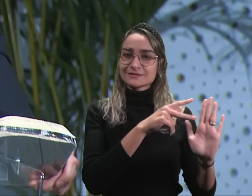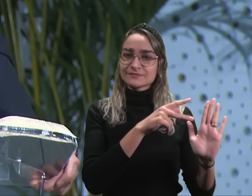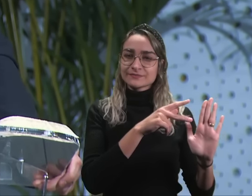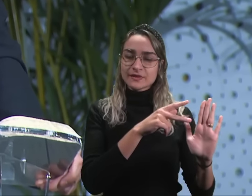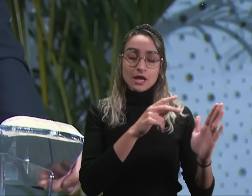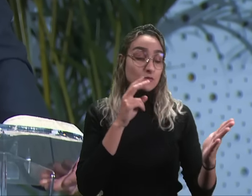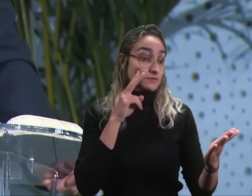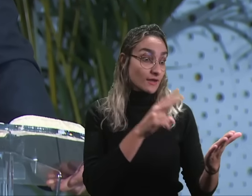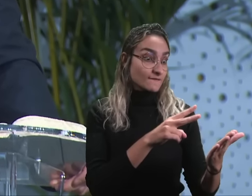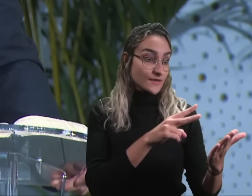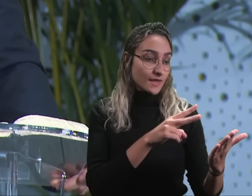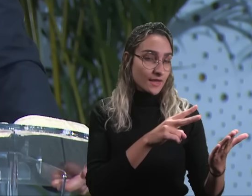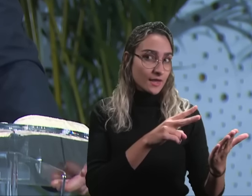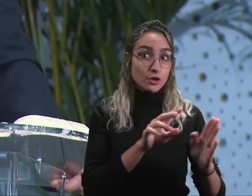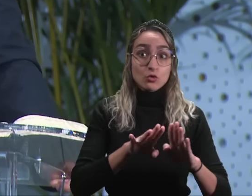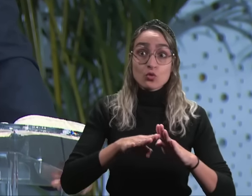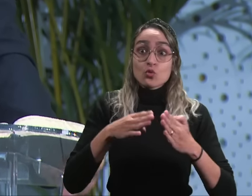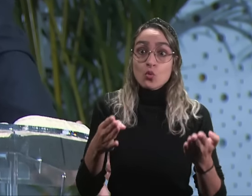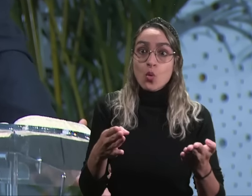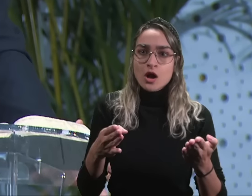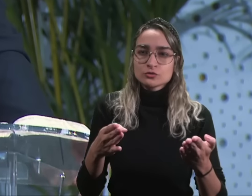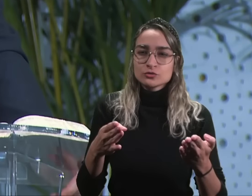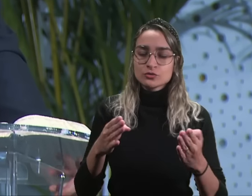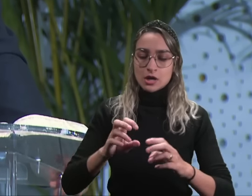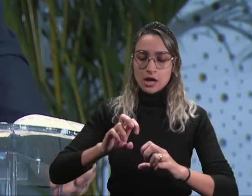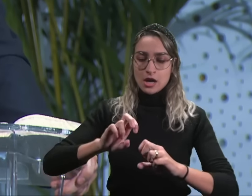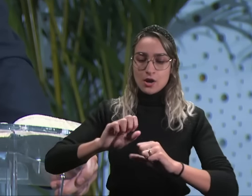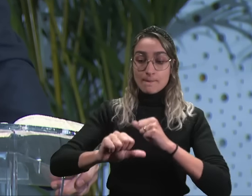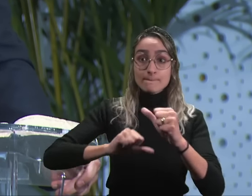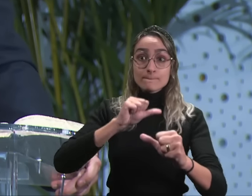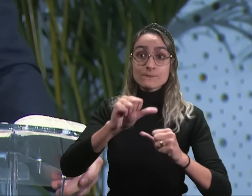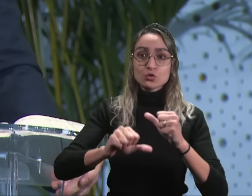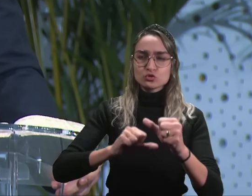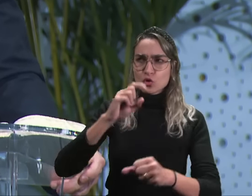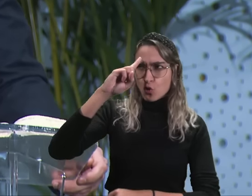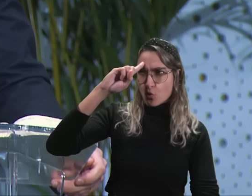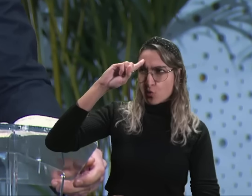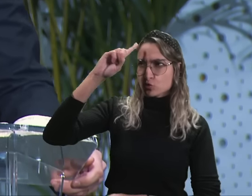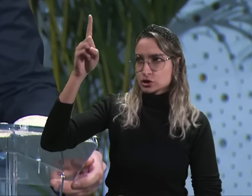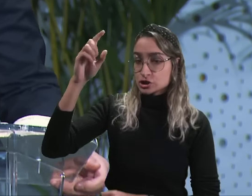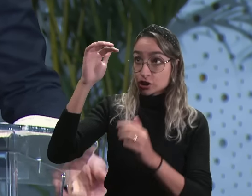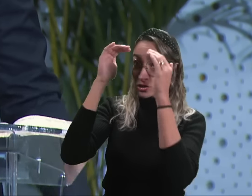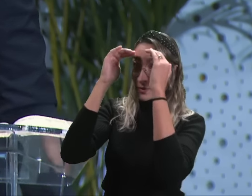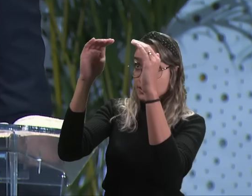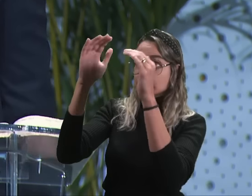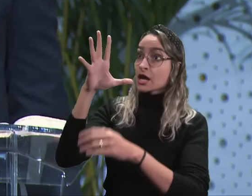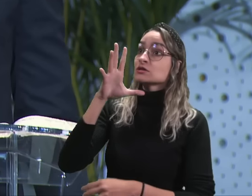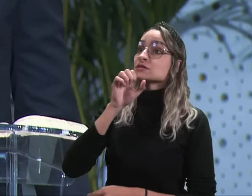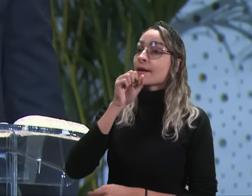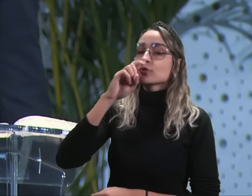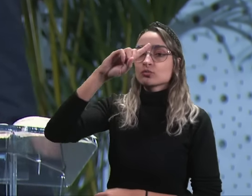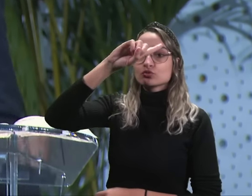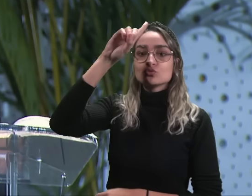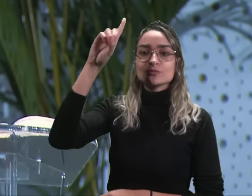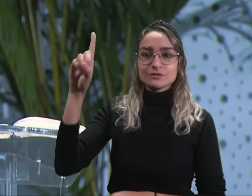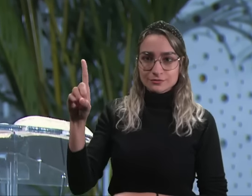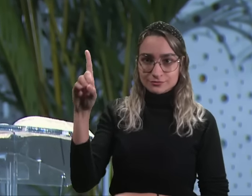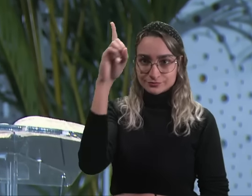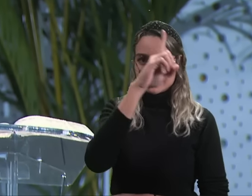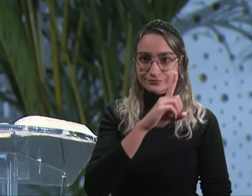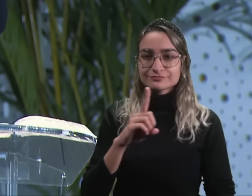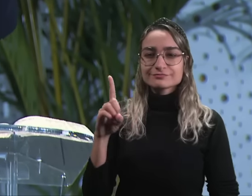sua restauração Amém fica como sugestão Como que o sábado começou a ser restaurado